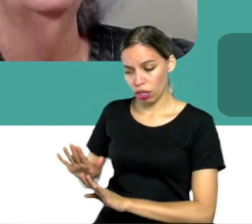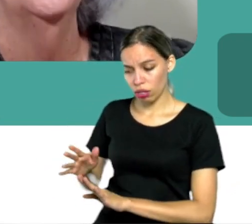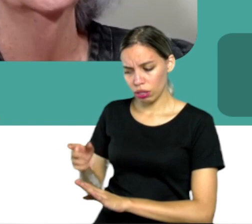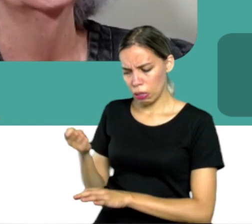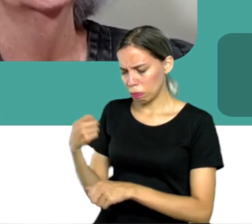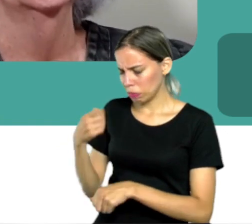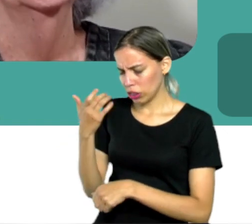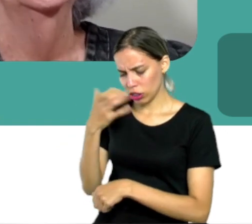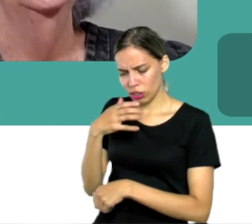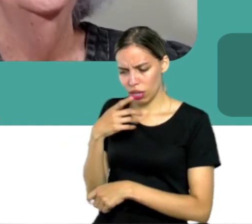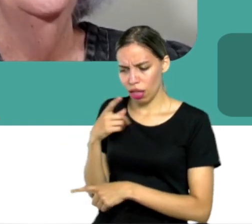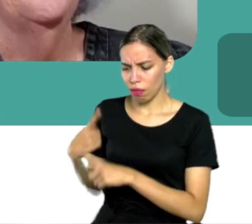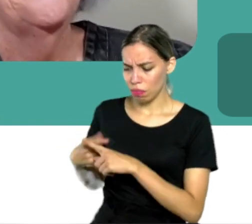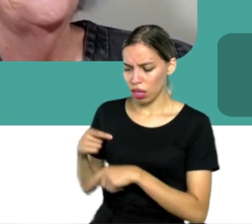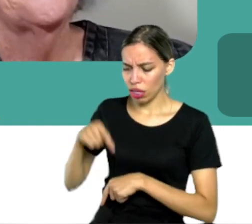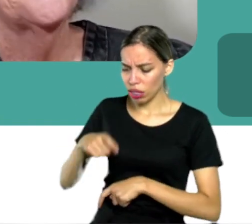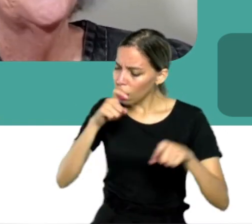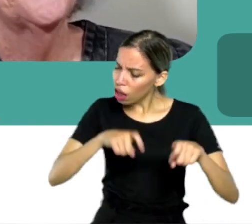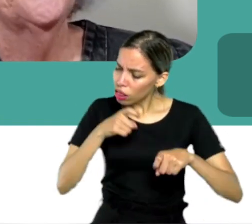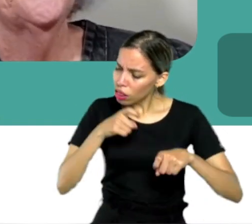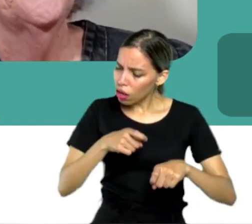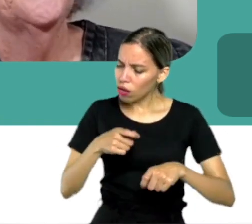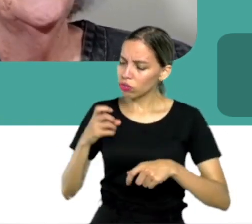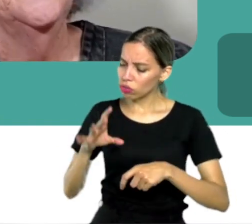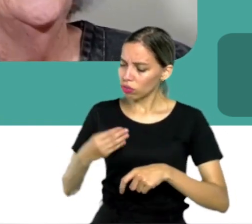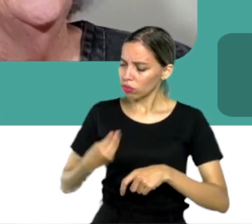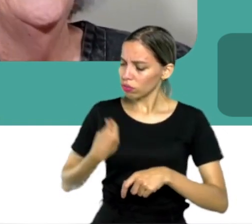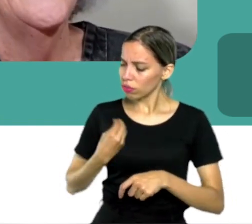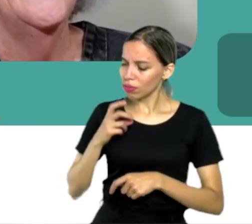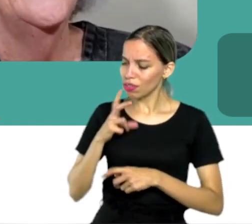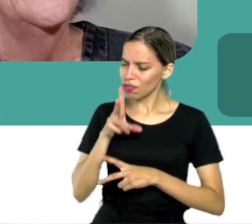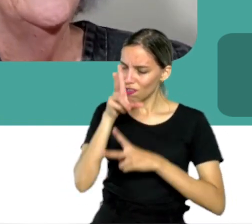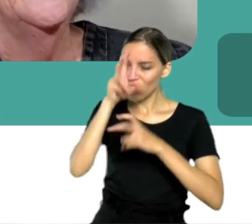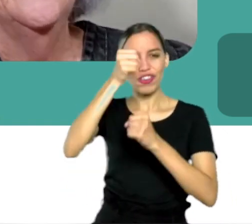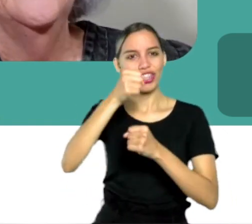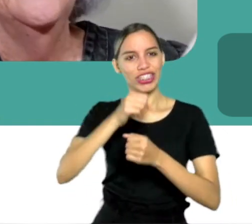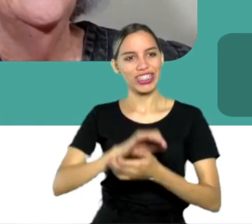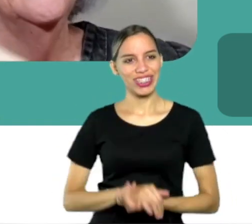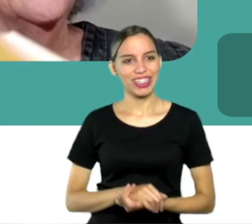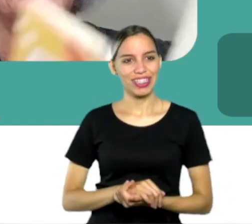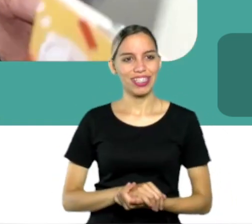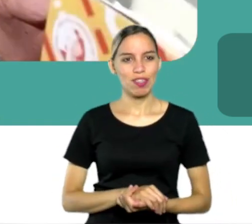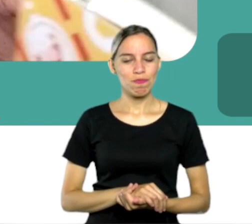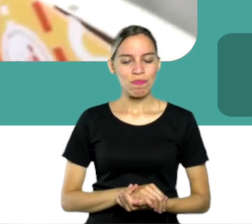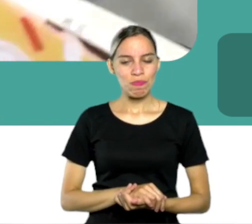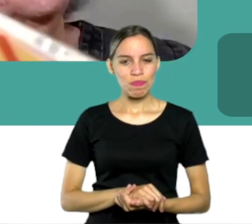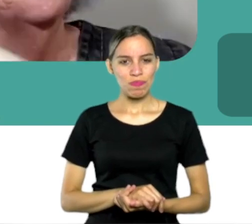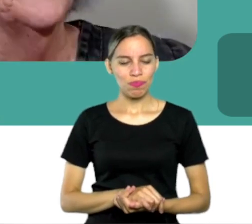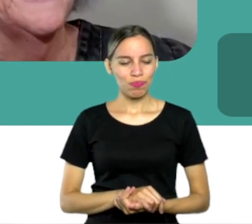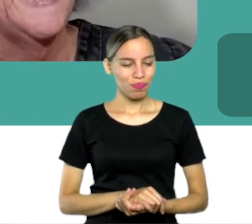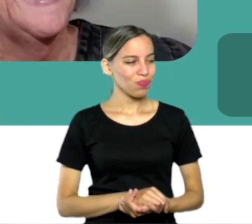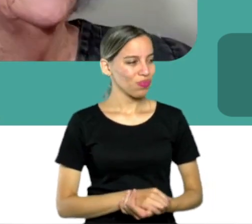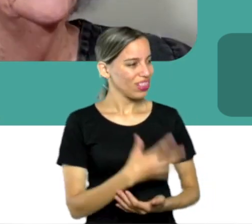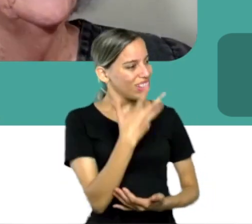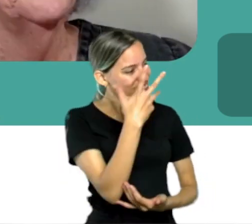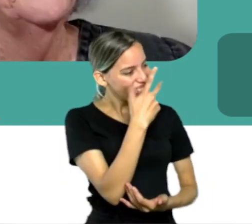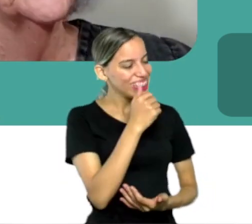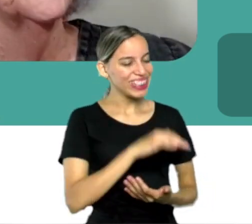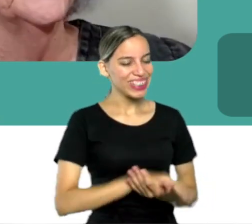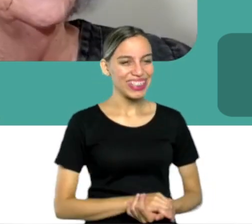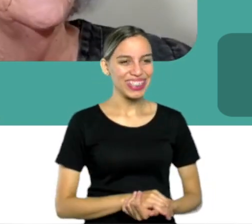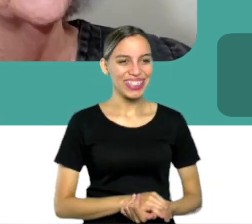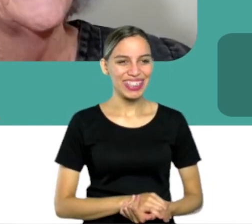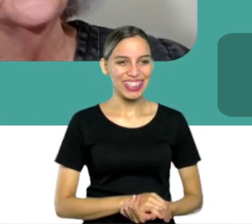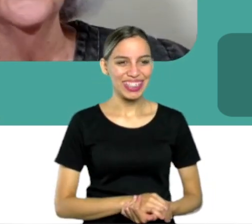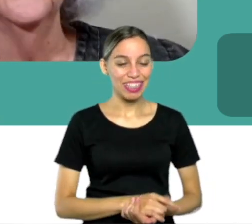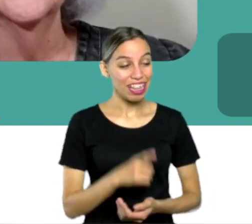os fortes. Que lindo. Agora a gente tem mais um aqui. Aqui tem mais um,